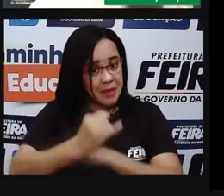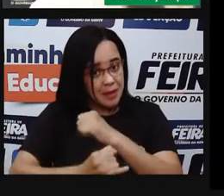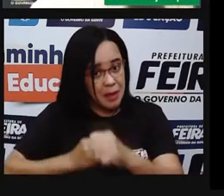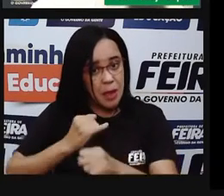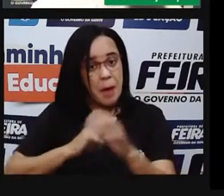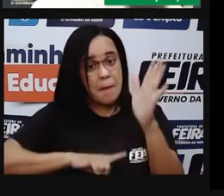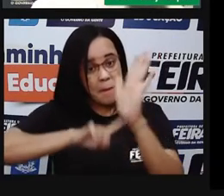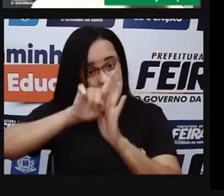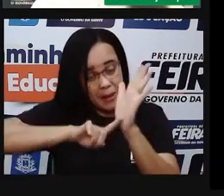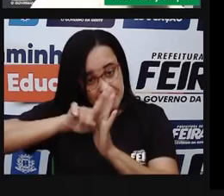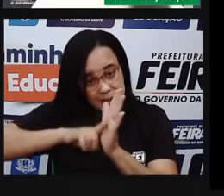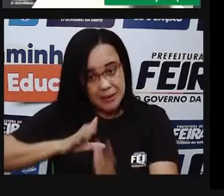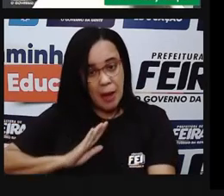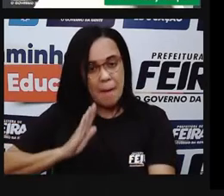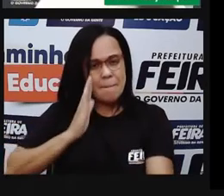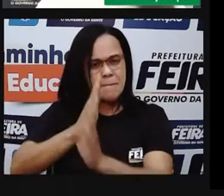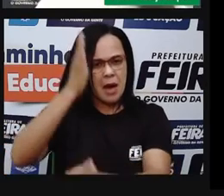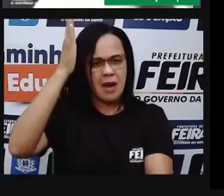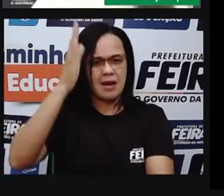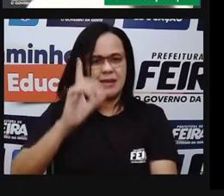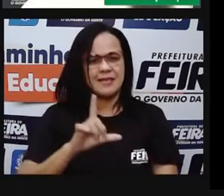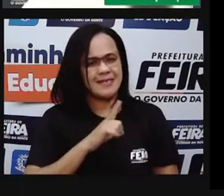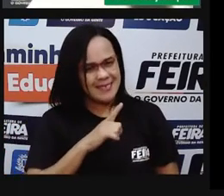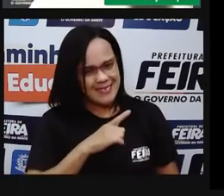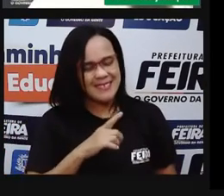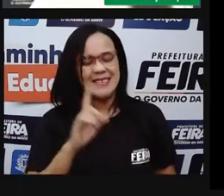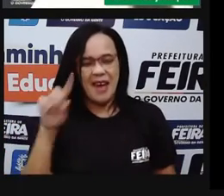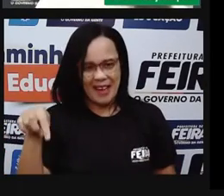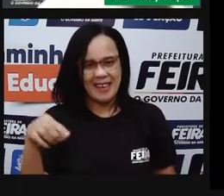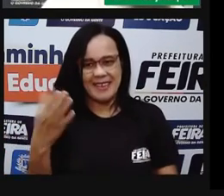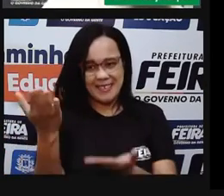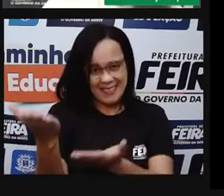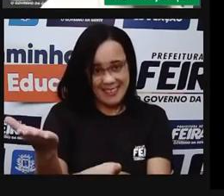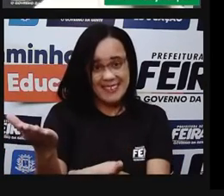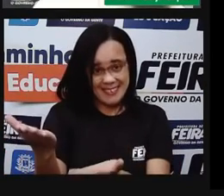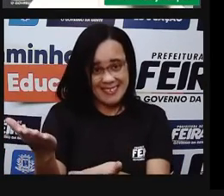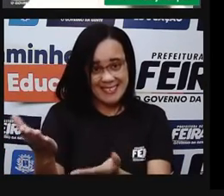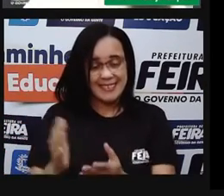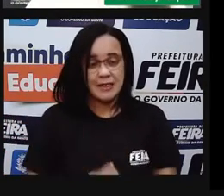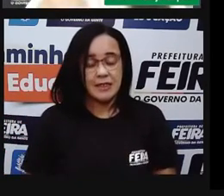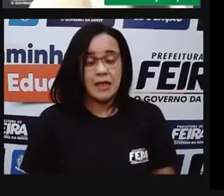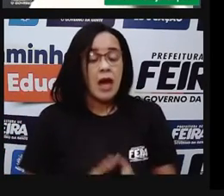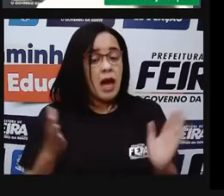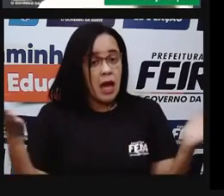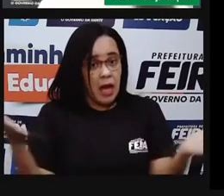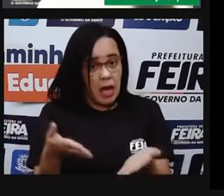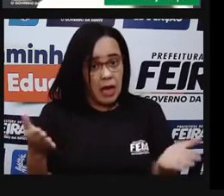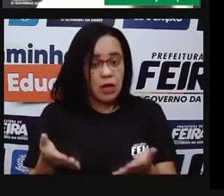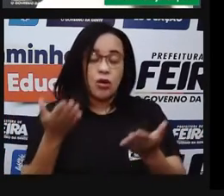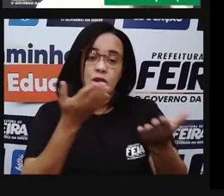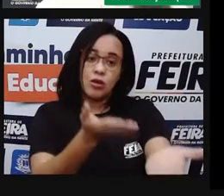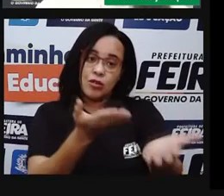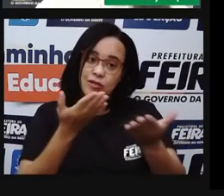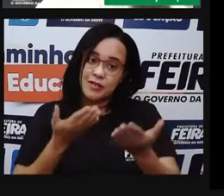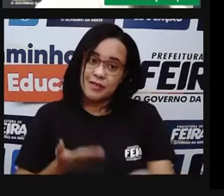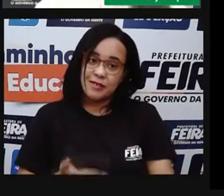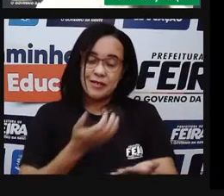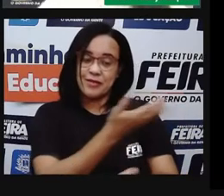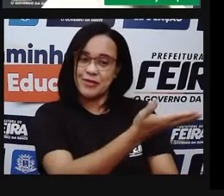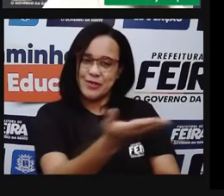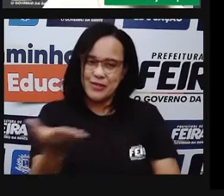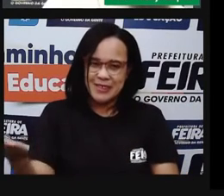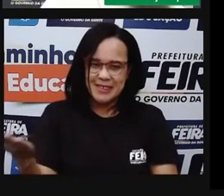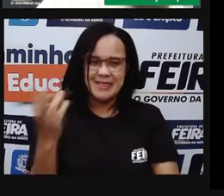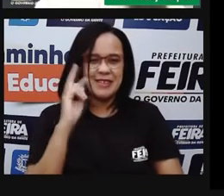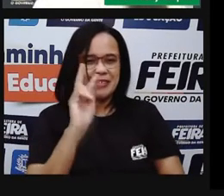descobrir como é interessante a obra de Roberval, tá bom? Agora, eu vou convidar vocês para assistir o vídeo que